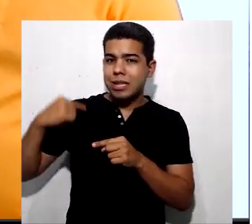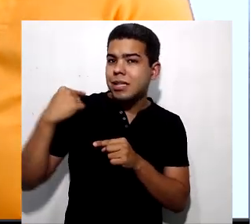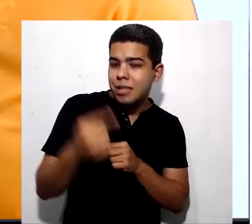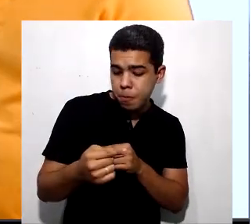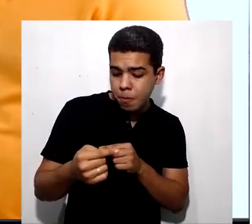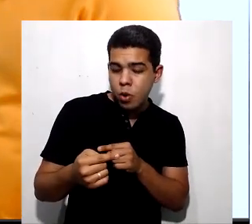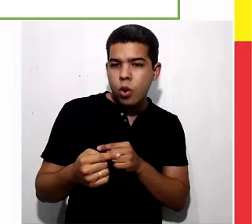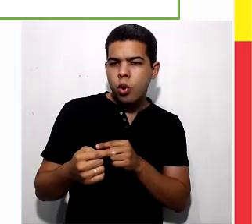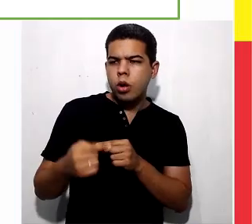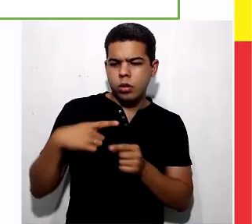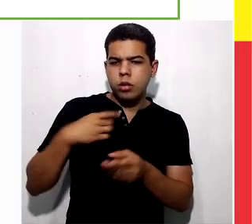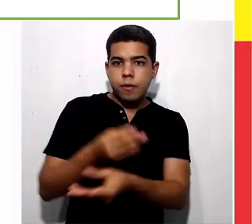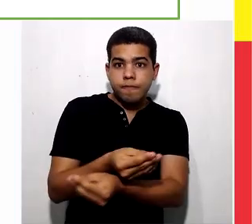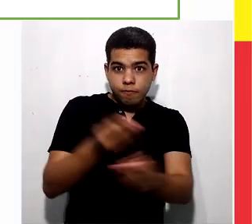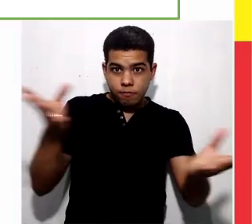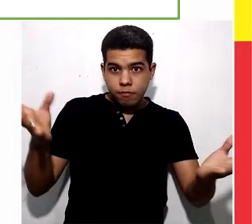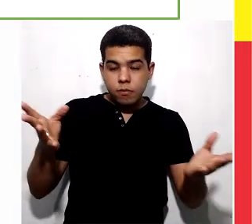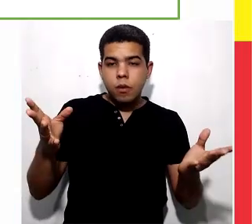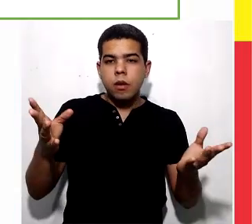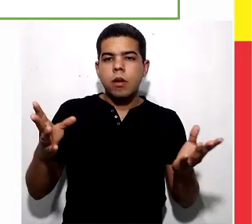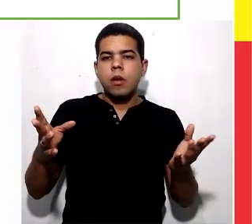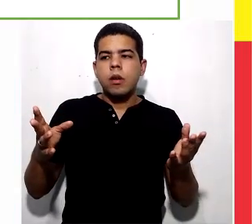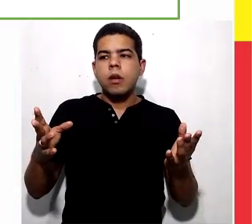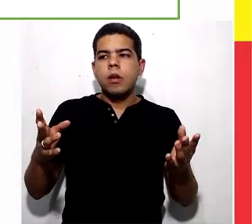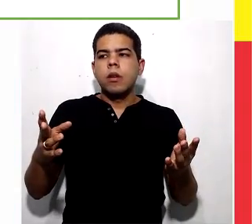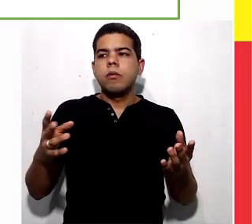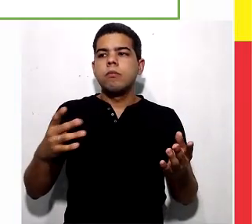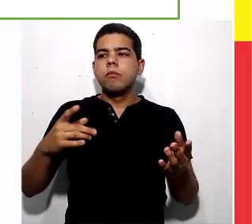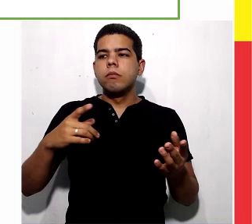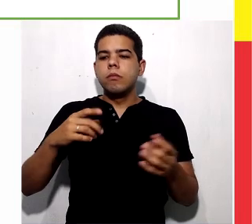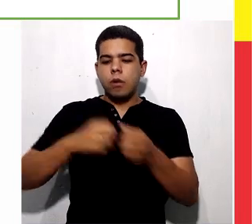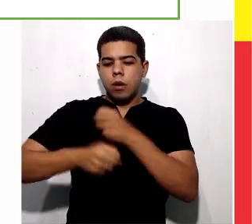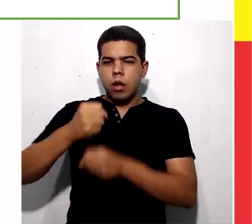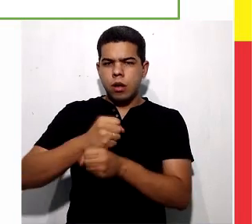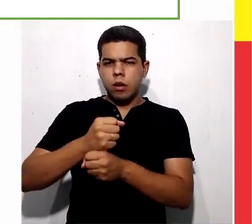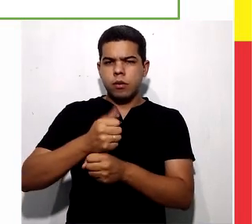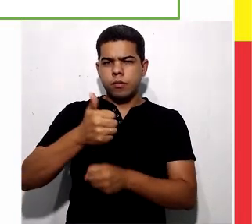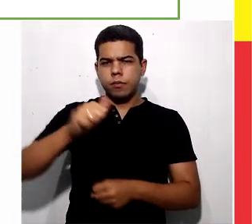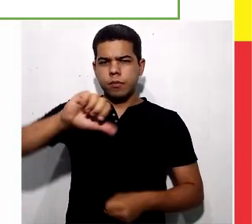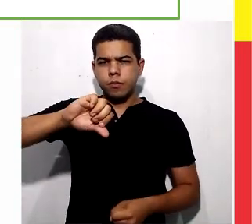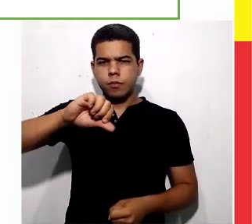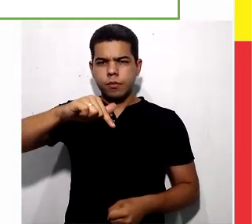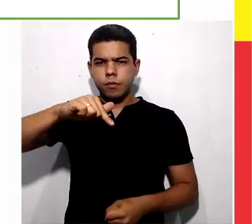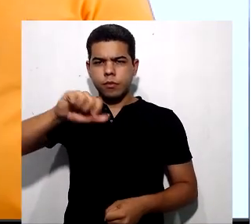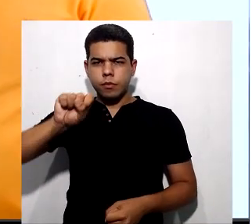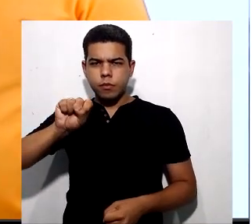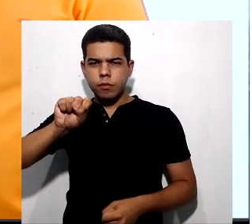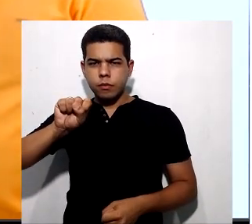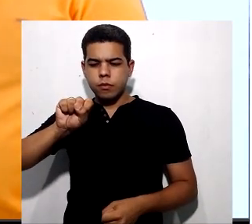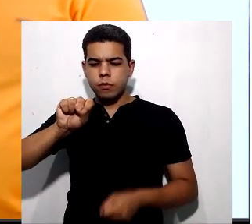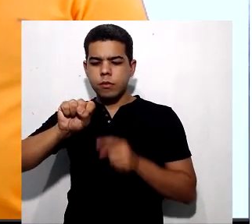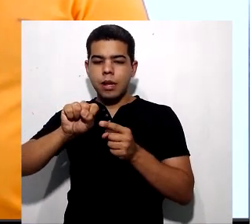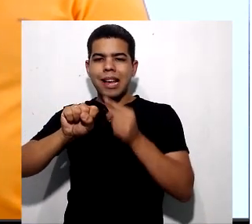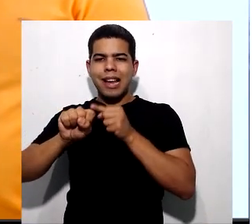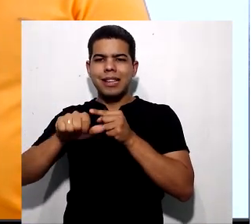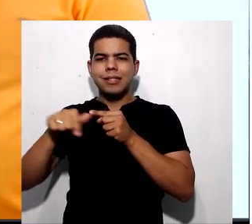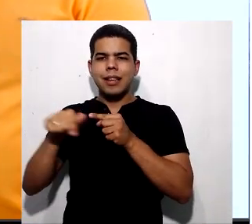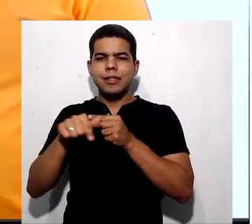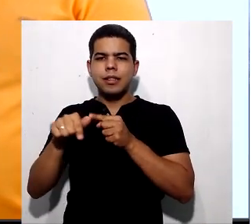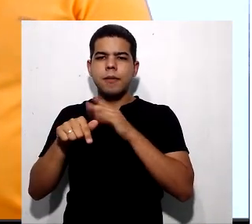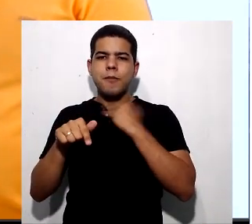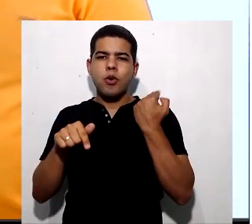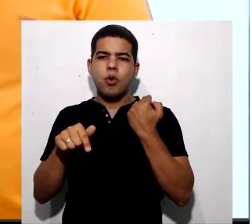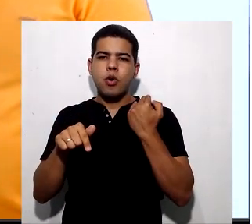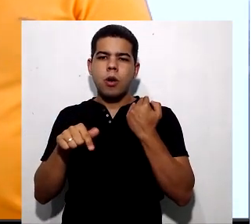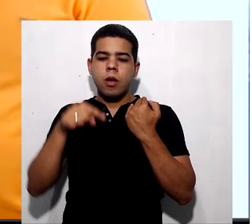o Sopro de Vida. O Sopro de Vida, a última obra, que ela é lançada em 78, certo? Porque em 77 falece Clarice,